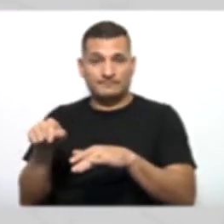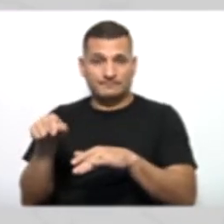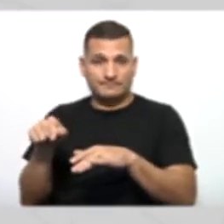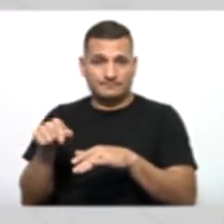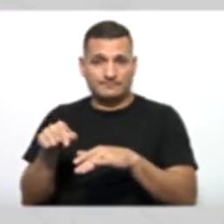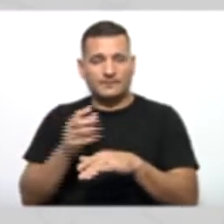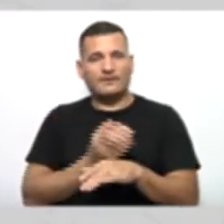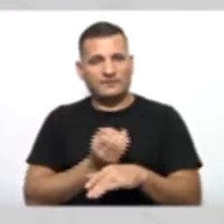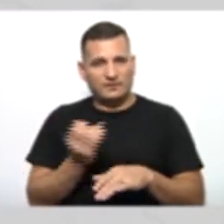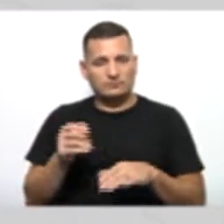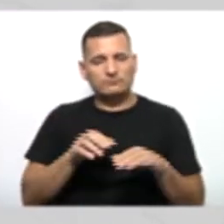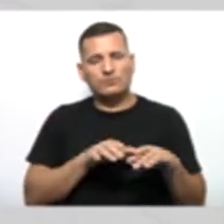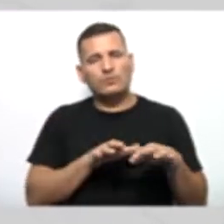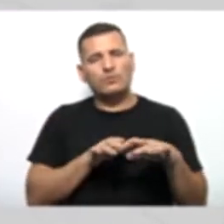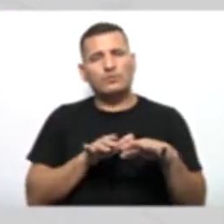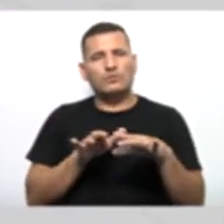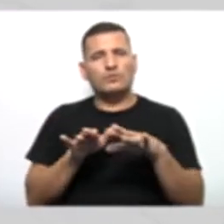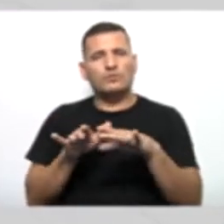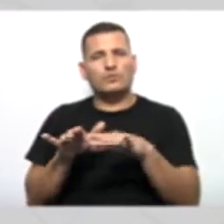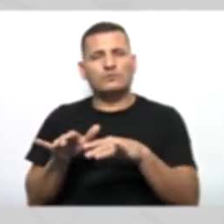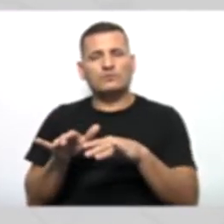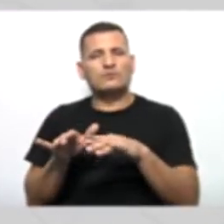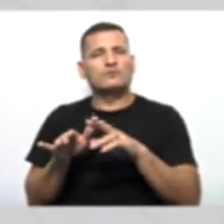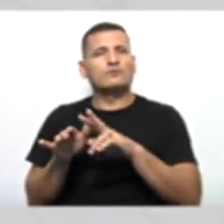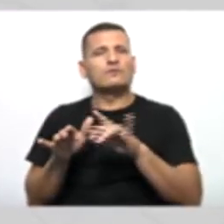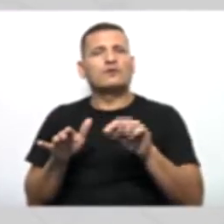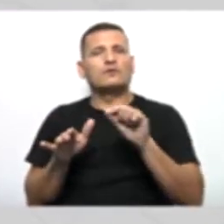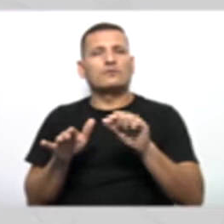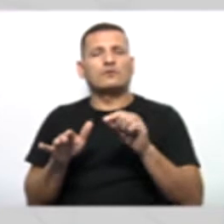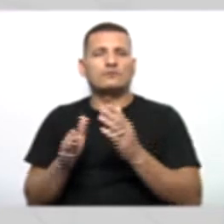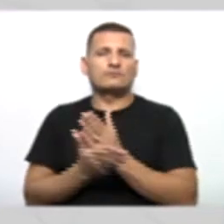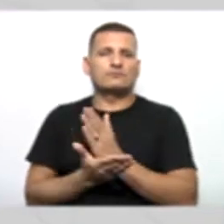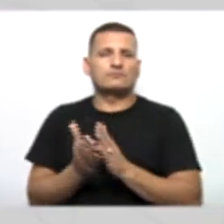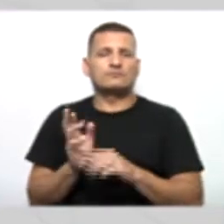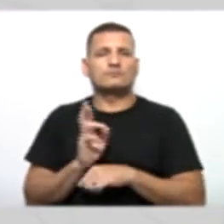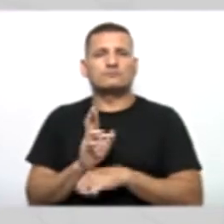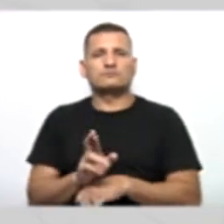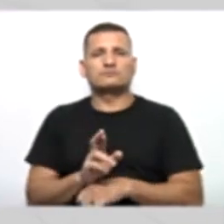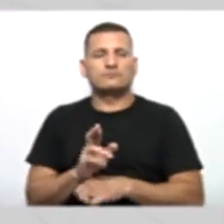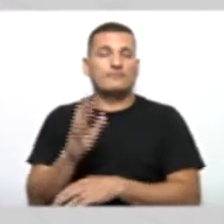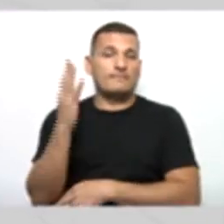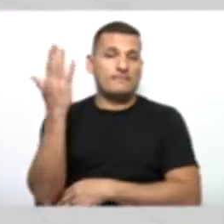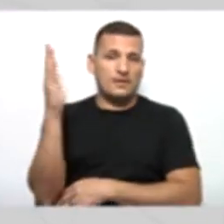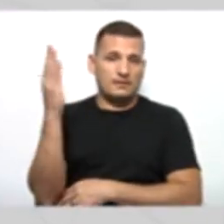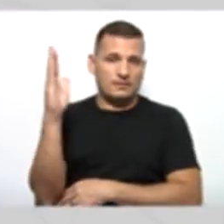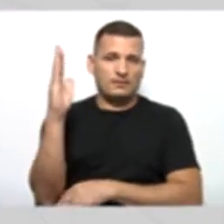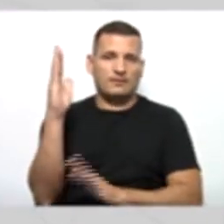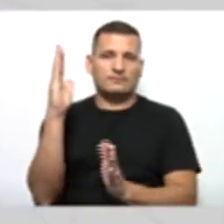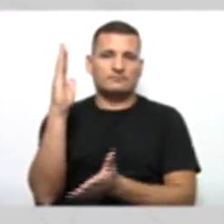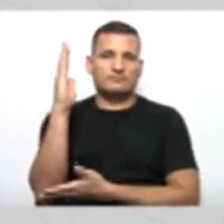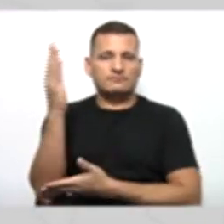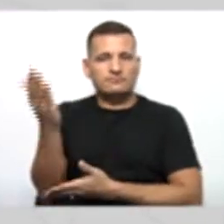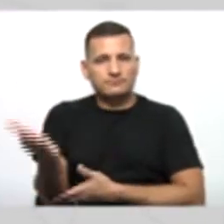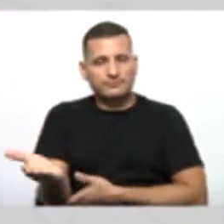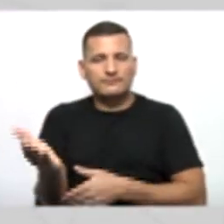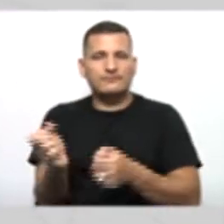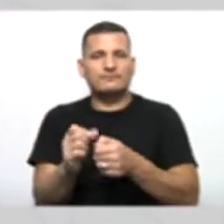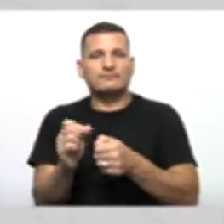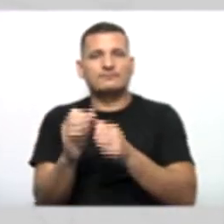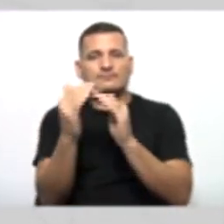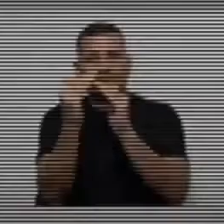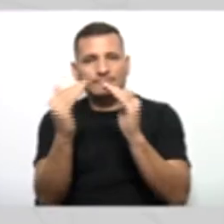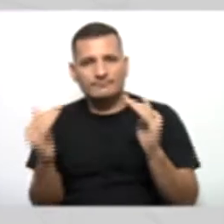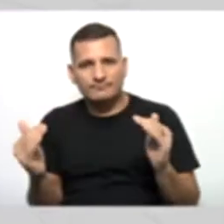viagem para chegar a essa comunidade, eles vão consumir alguns recursos, vão precisar retirar madeira para fazer algum abrigo ocasionalmente, vão